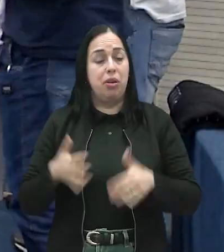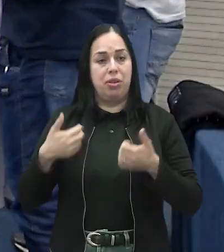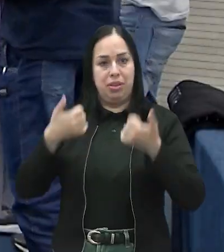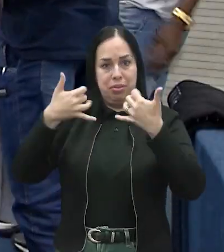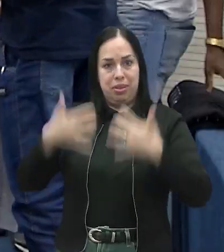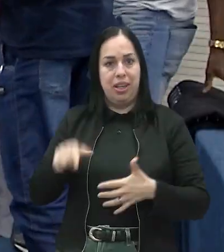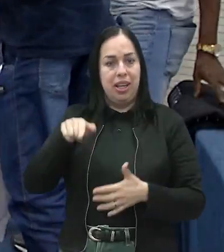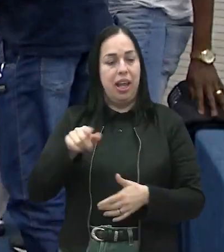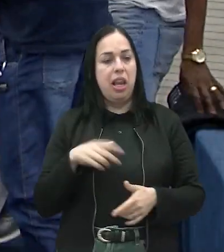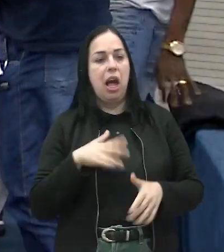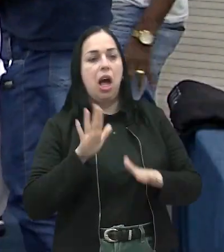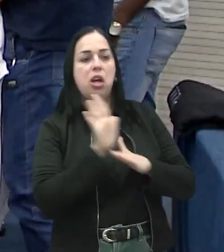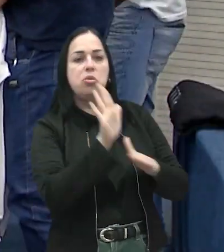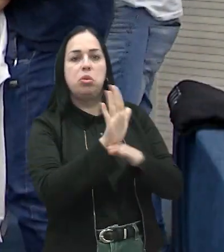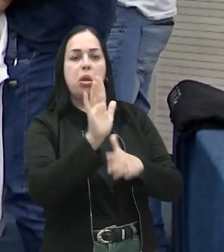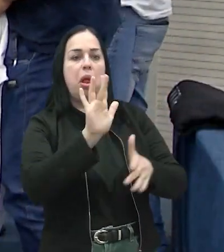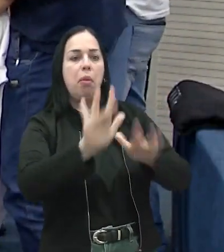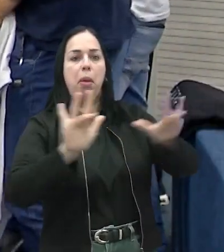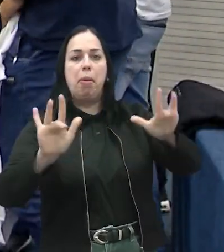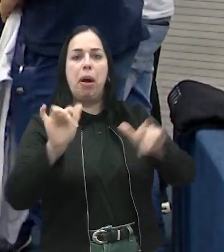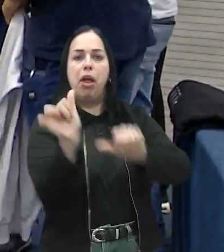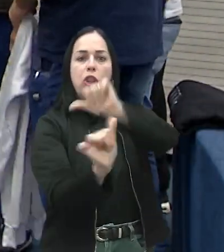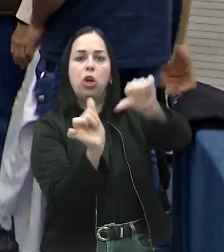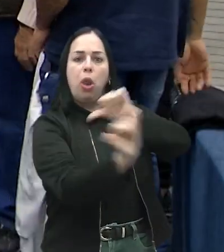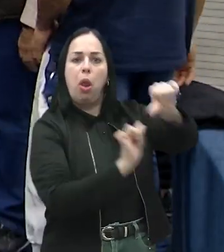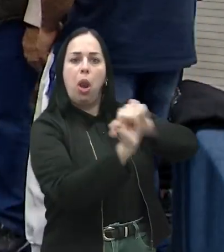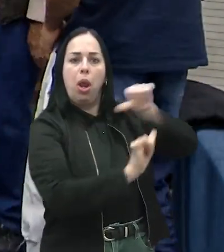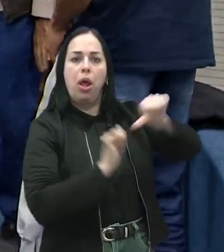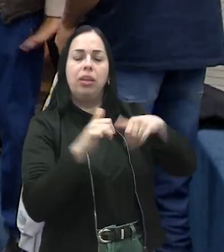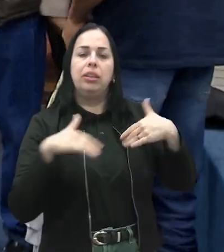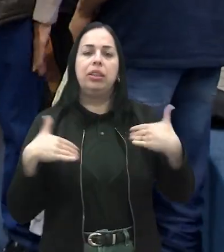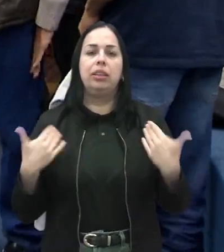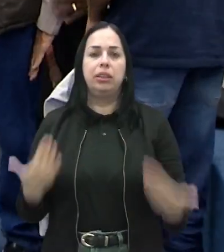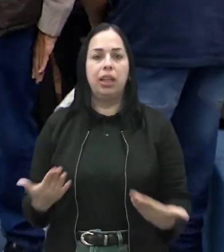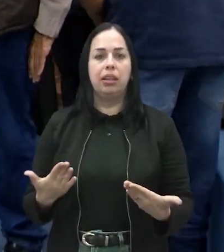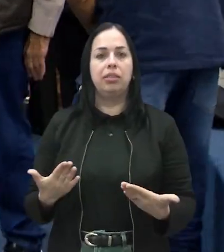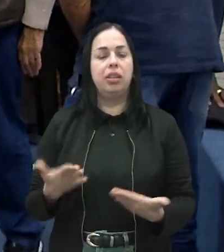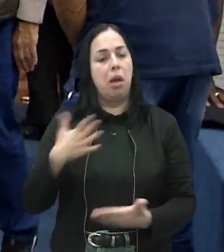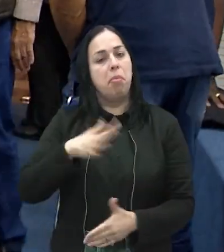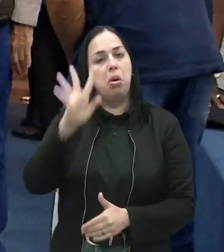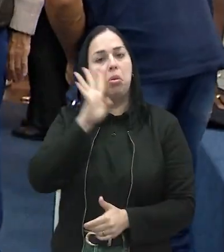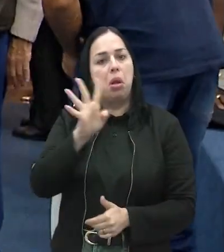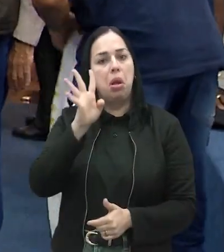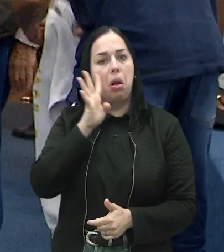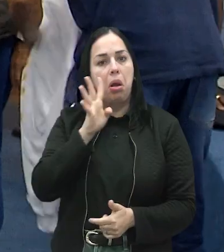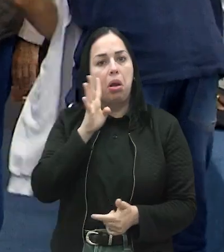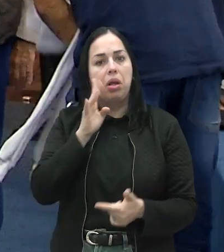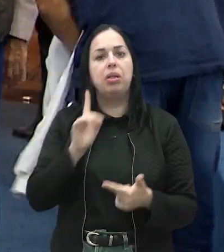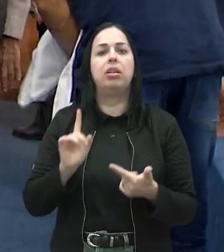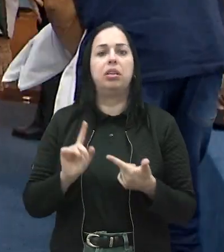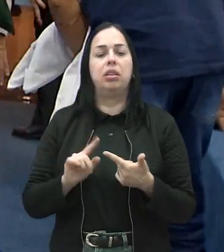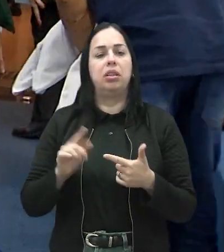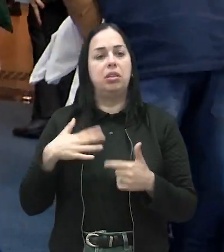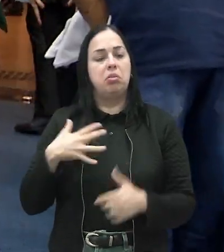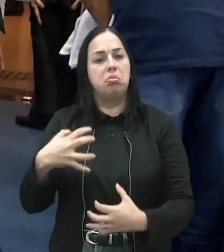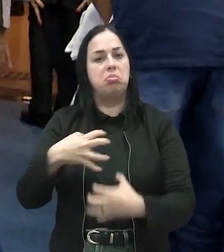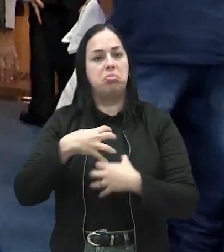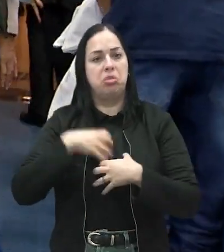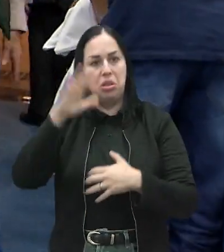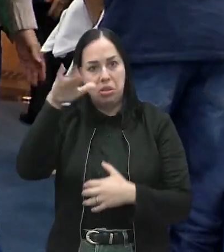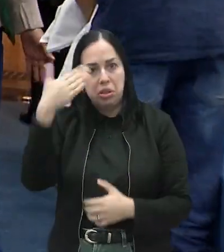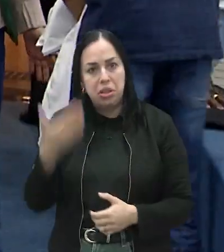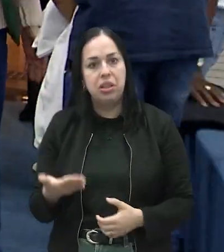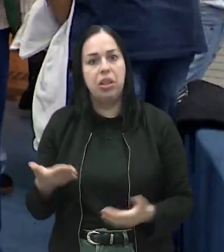ele transformou muitas vidas, tocou muitas vidas. Então é uma coisa muito legal e muito honrosa a gente